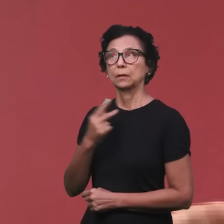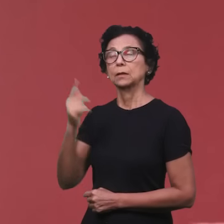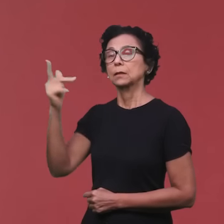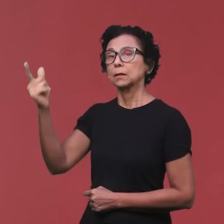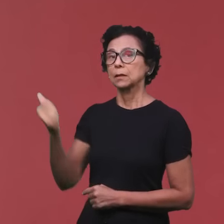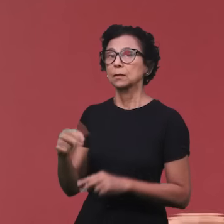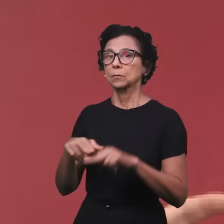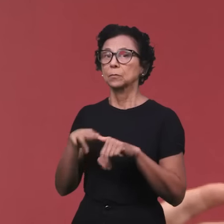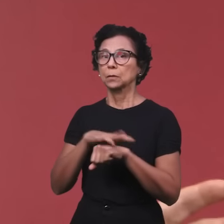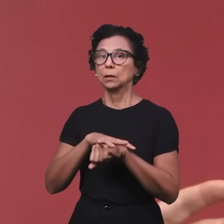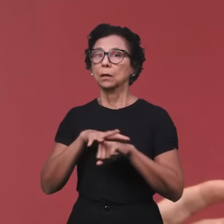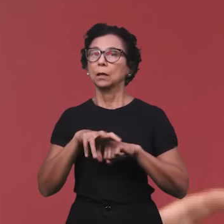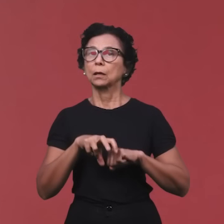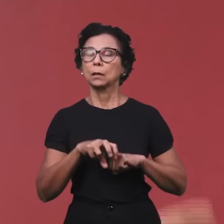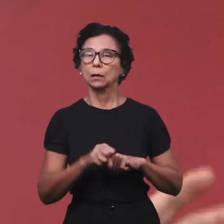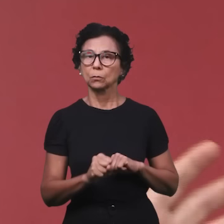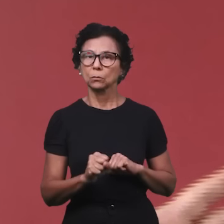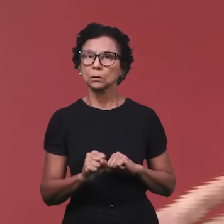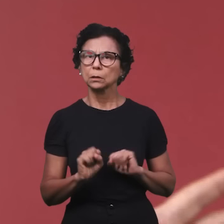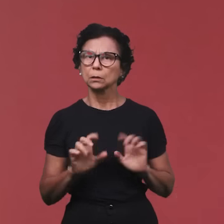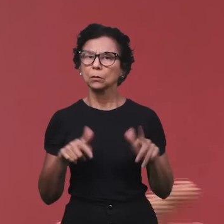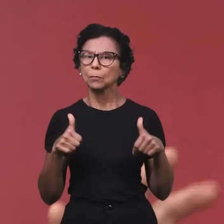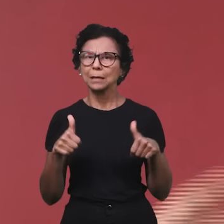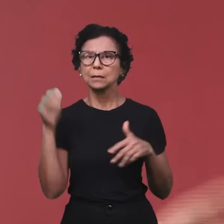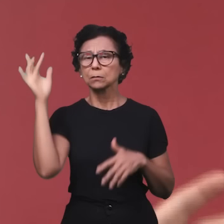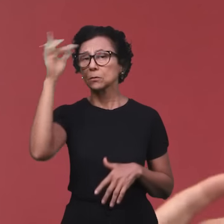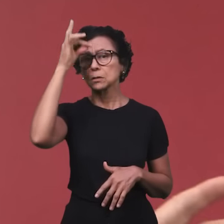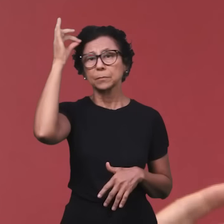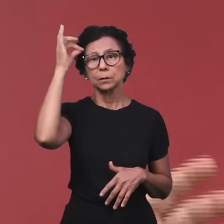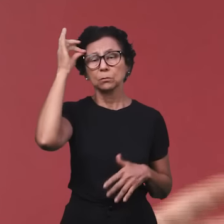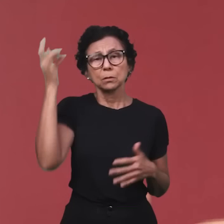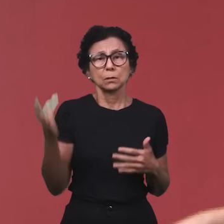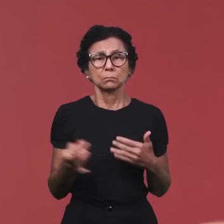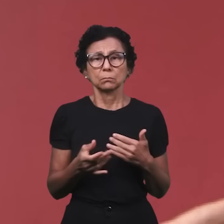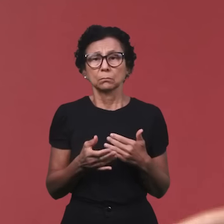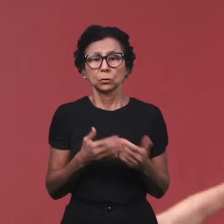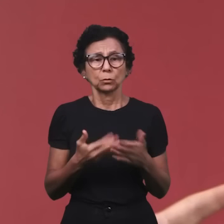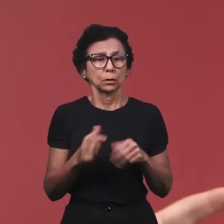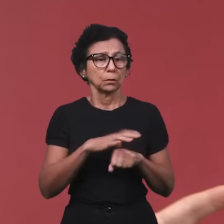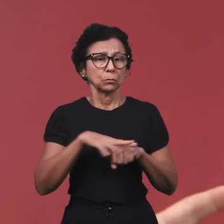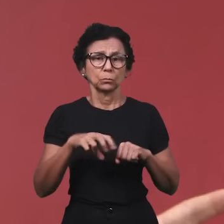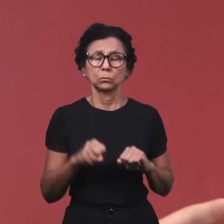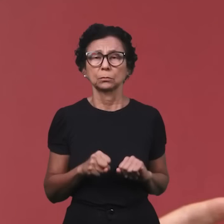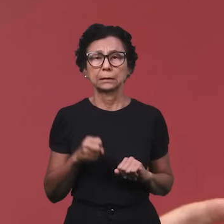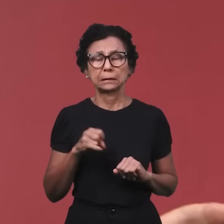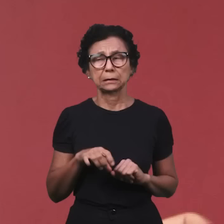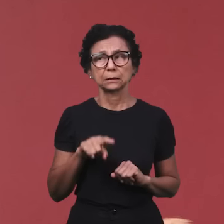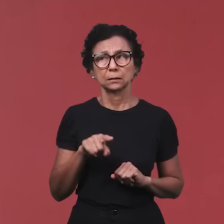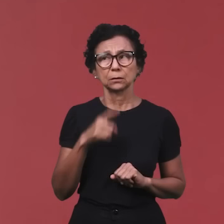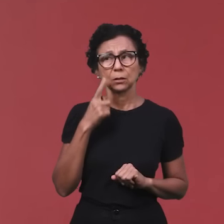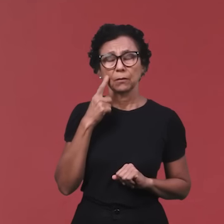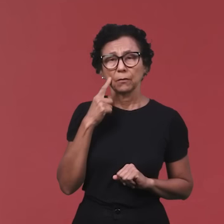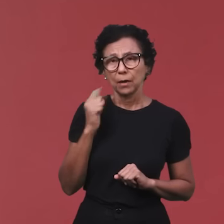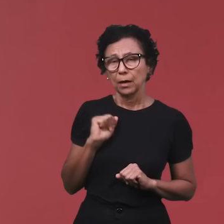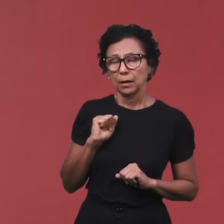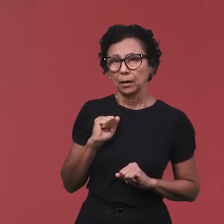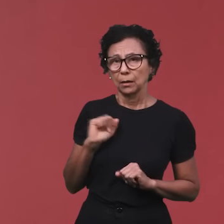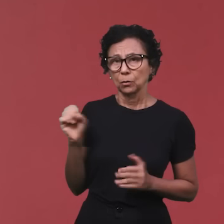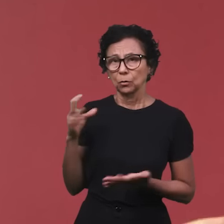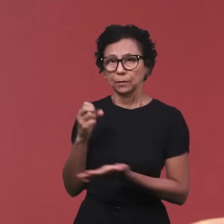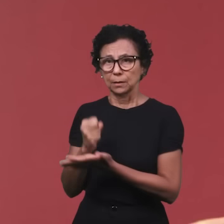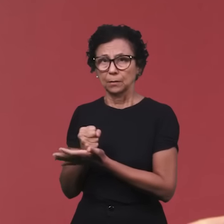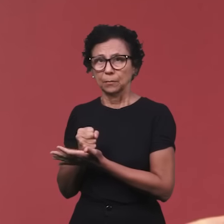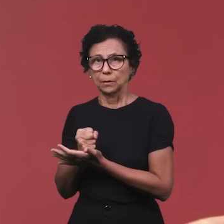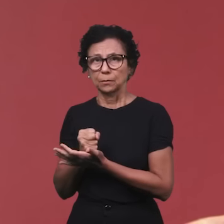cura, ela tem uma operação, qualquer operação do Espírito Santo, cura o que for. Se nós notarmos lá, quando Jesus ele curou